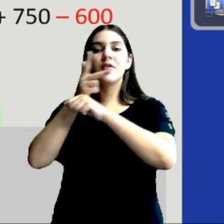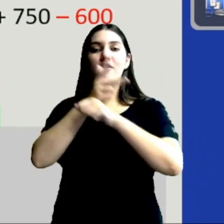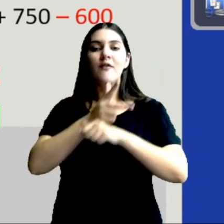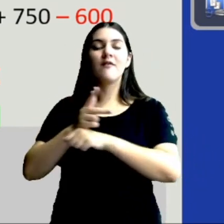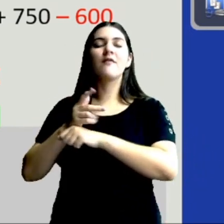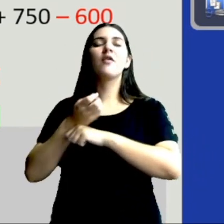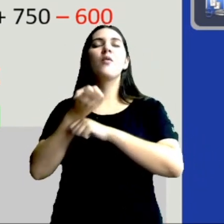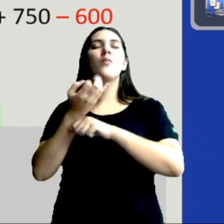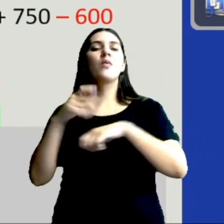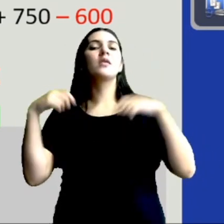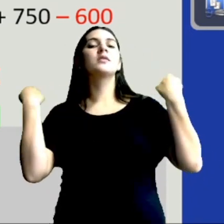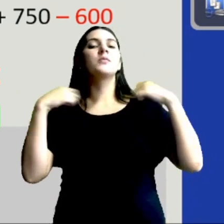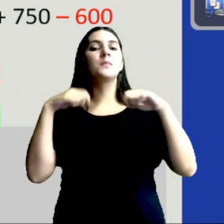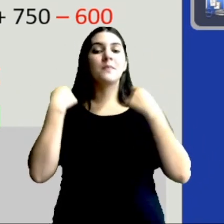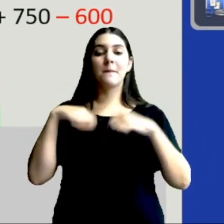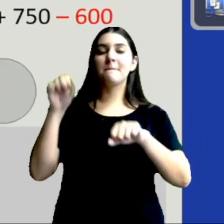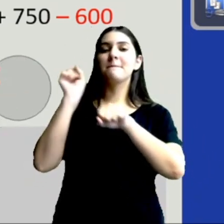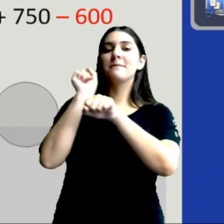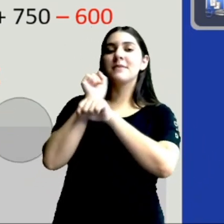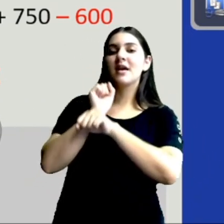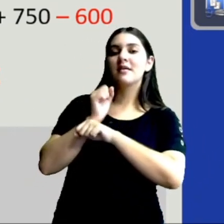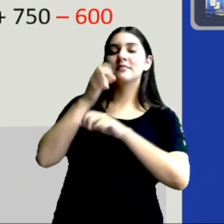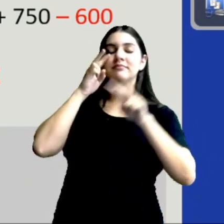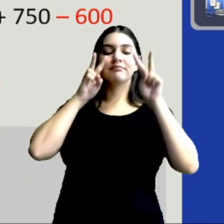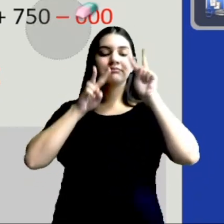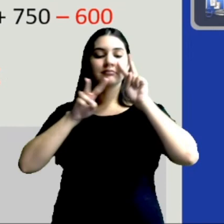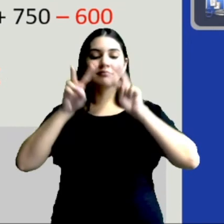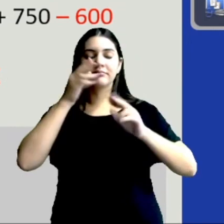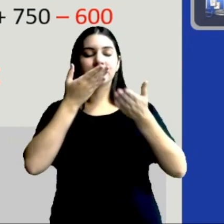questão dessa, rever, vai